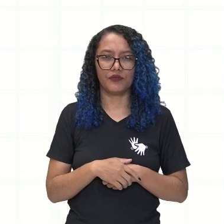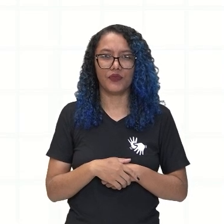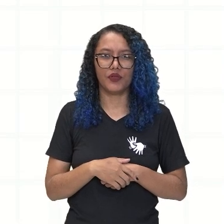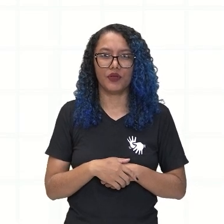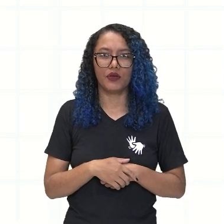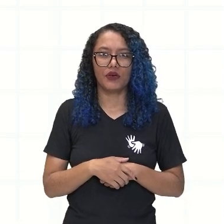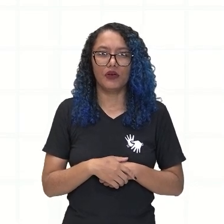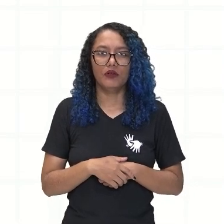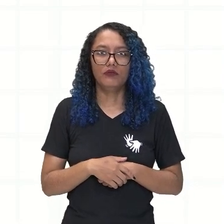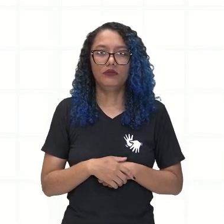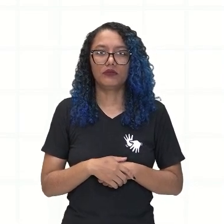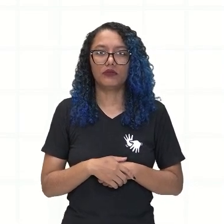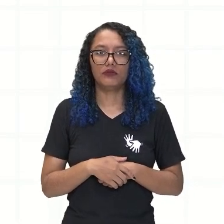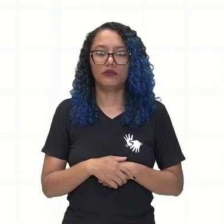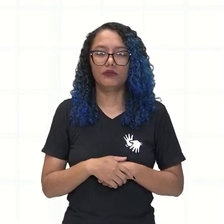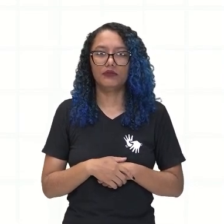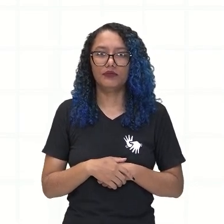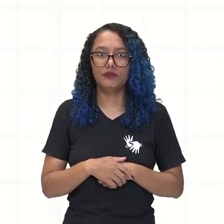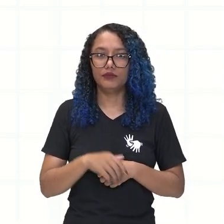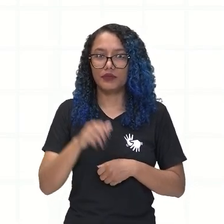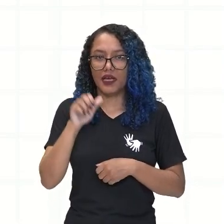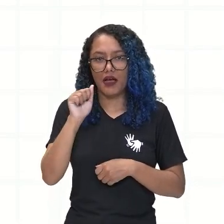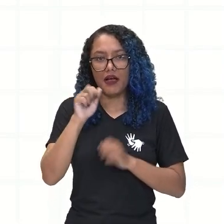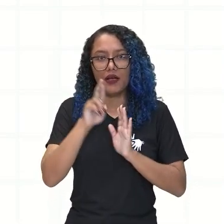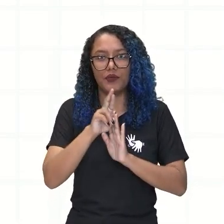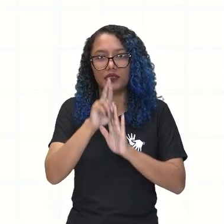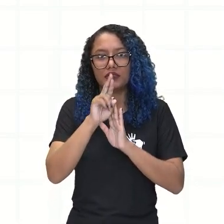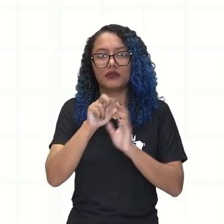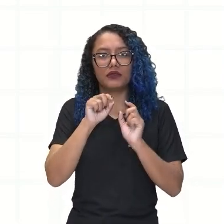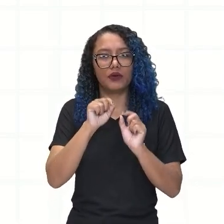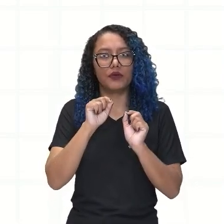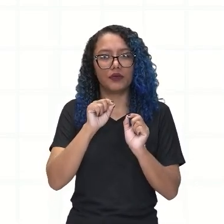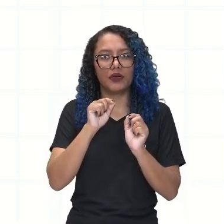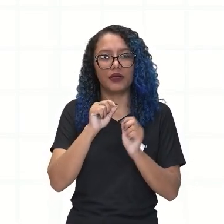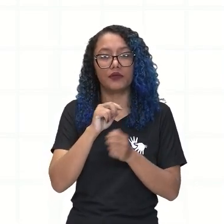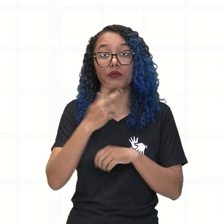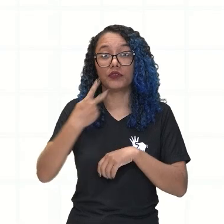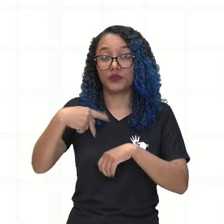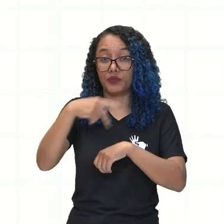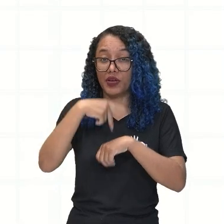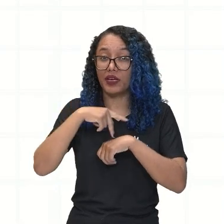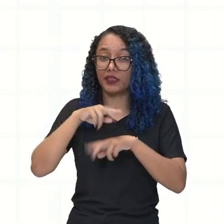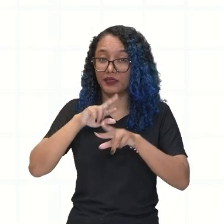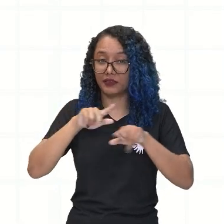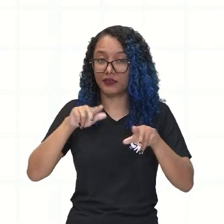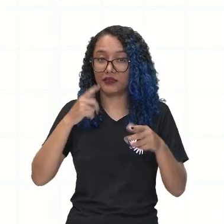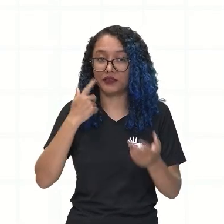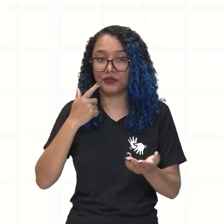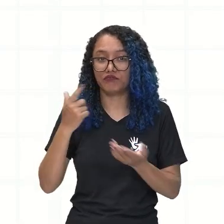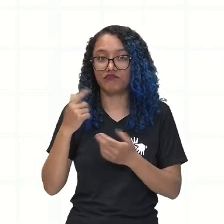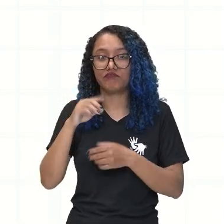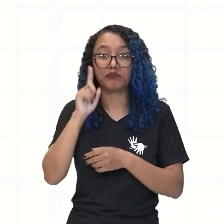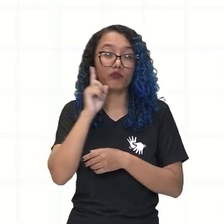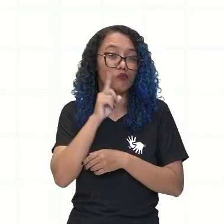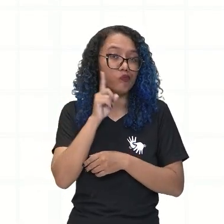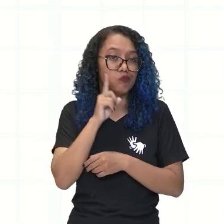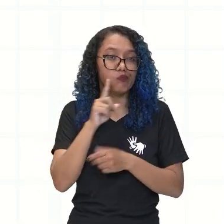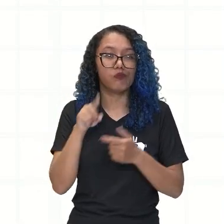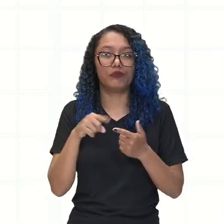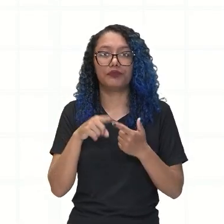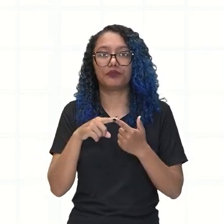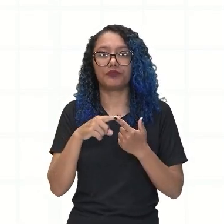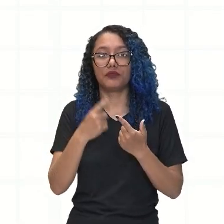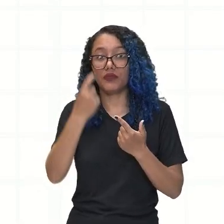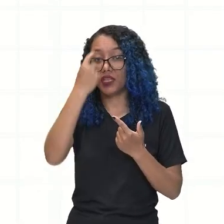aqui são os países. Olha só, os países. Estados Unidos, Índia, Brasil, Rússia.